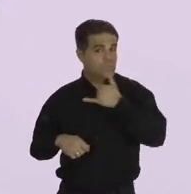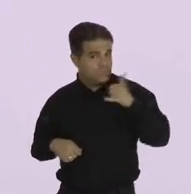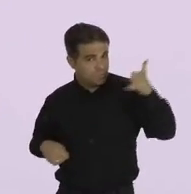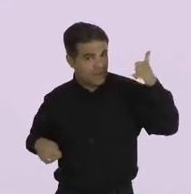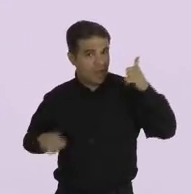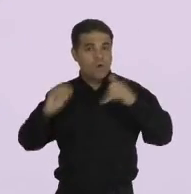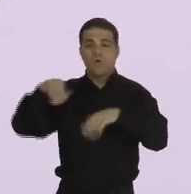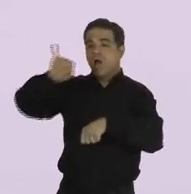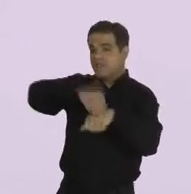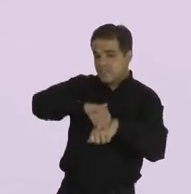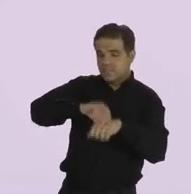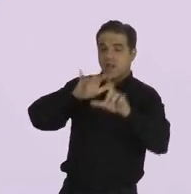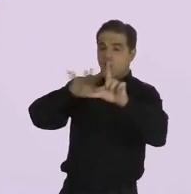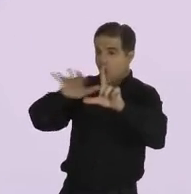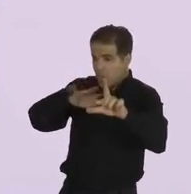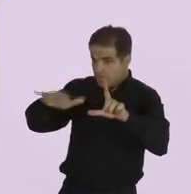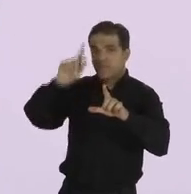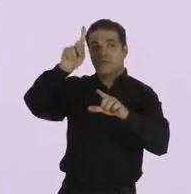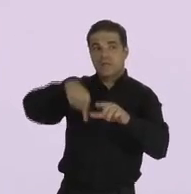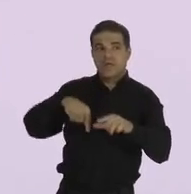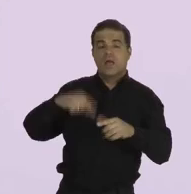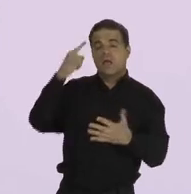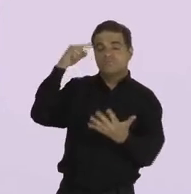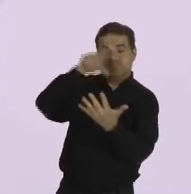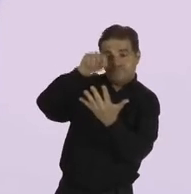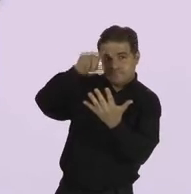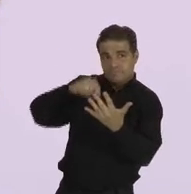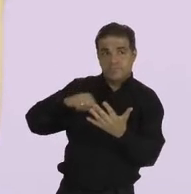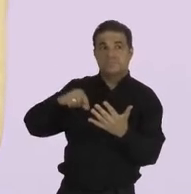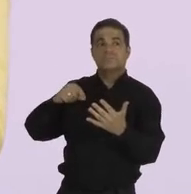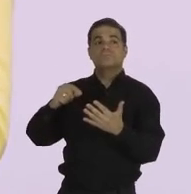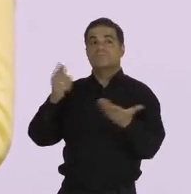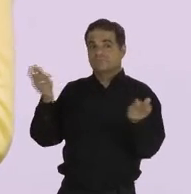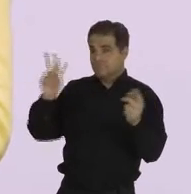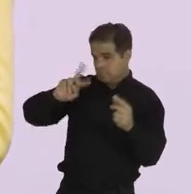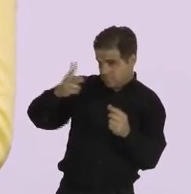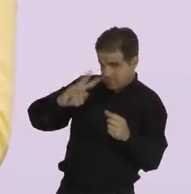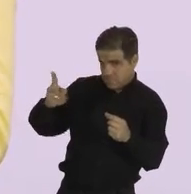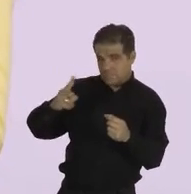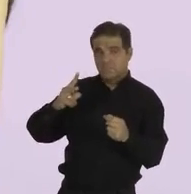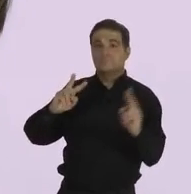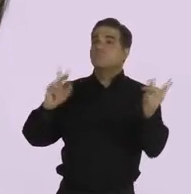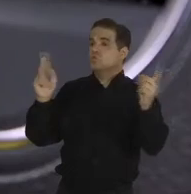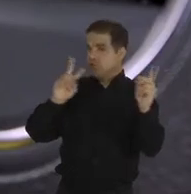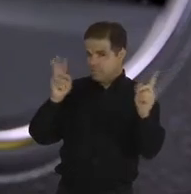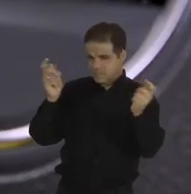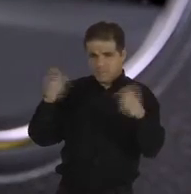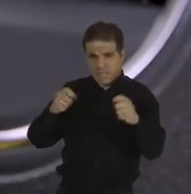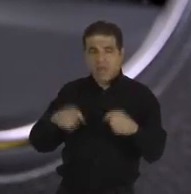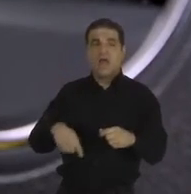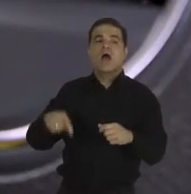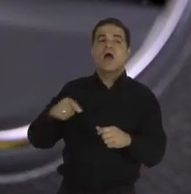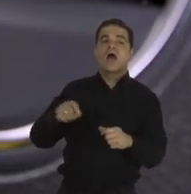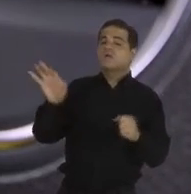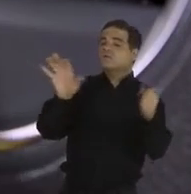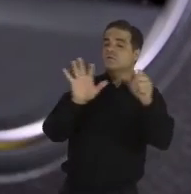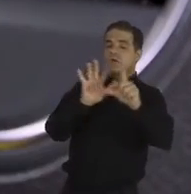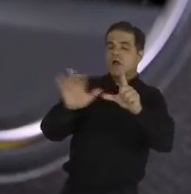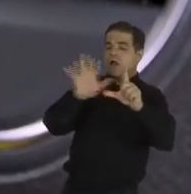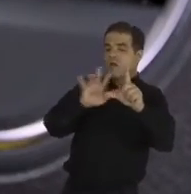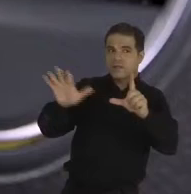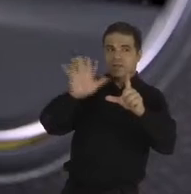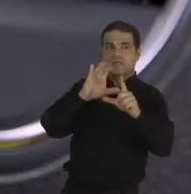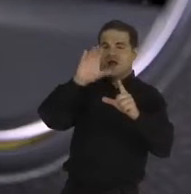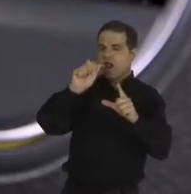ou Central Multimídia que é opcional na Índia e na reaction através da plataforma